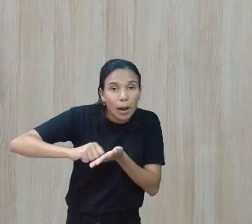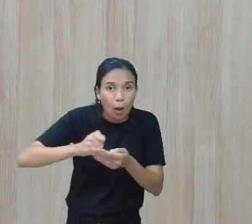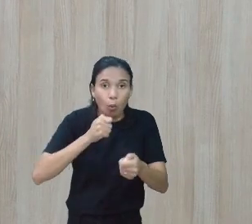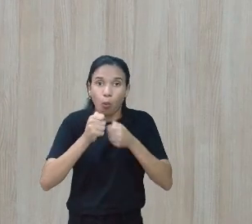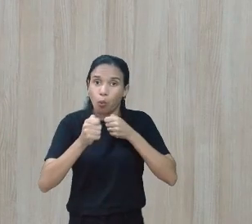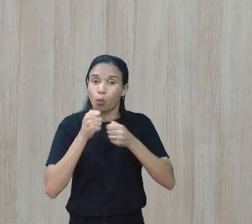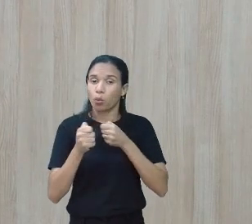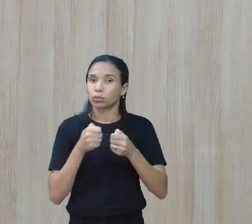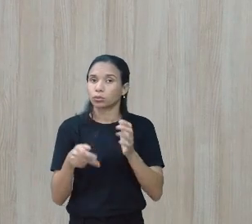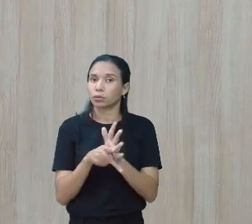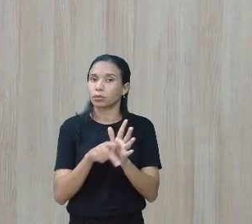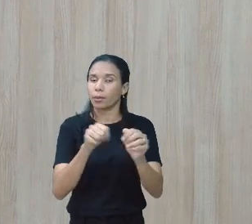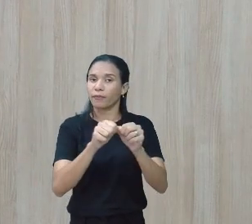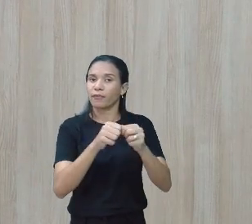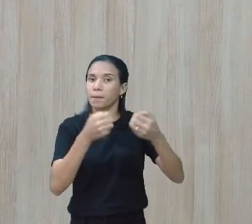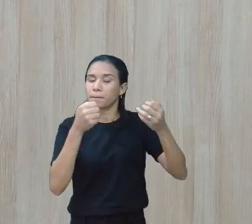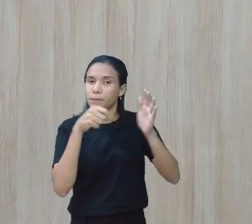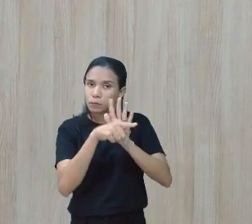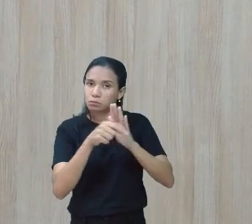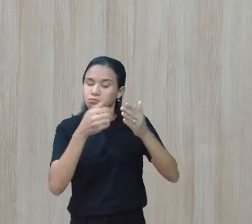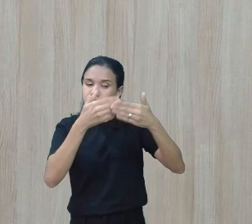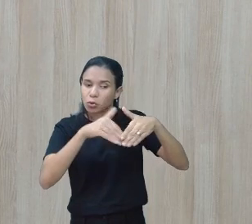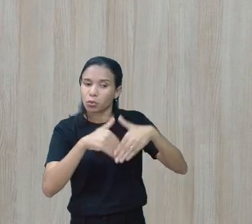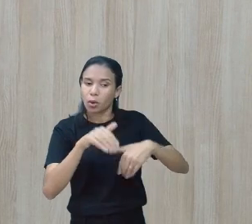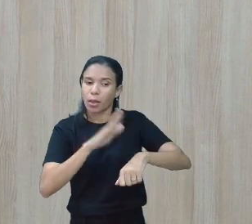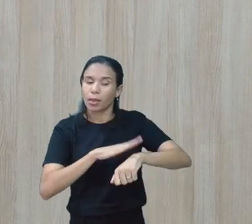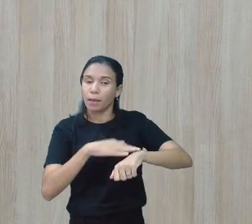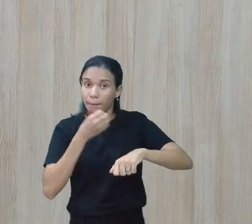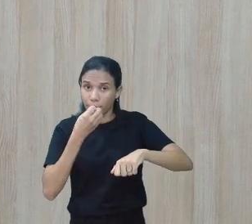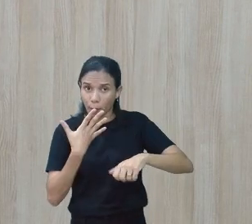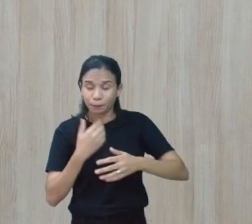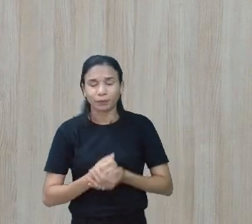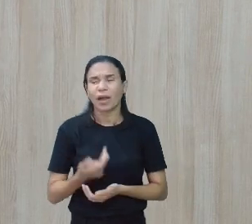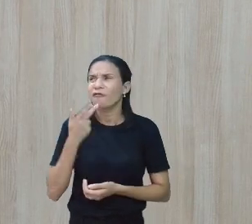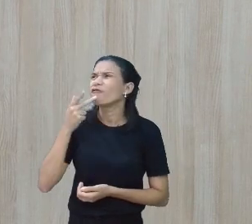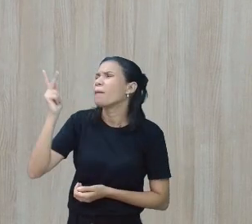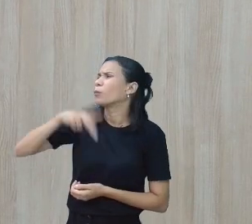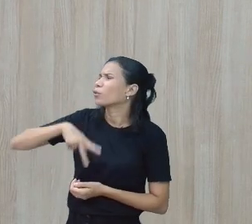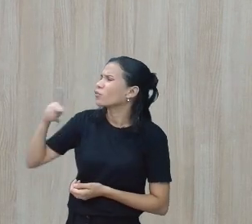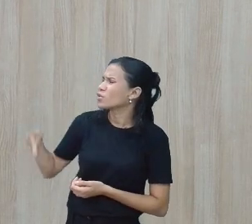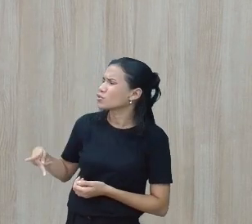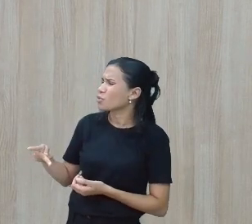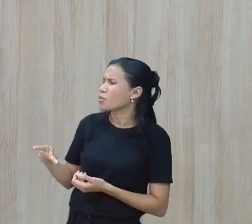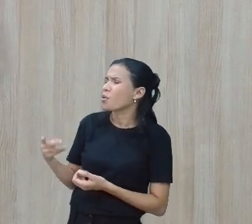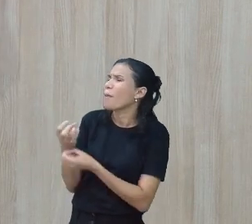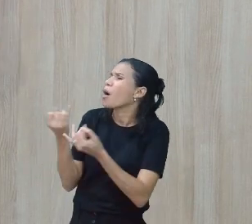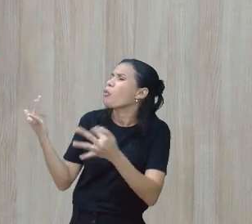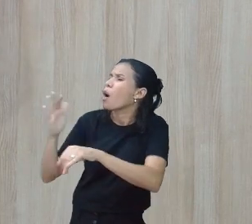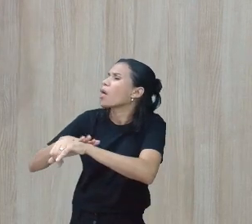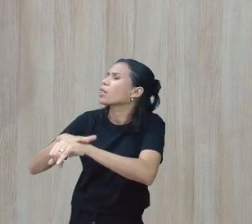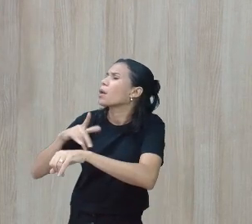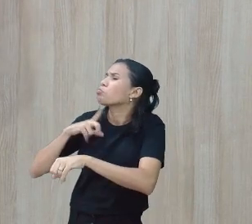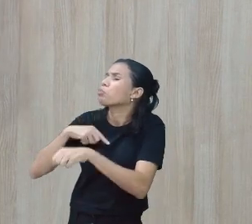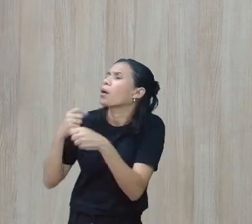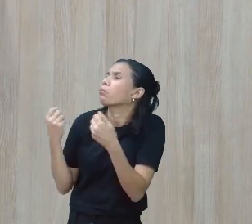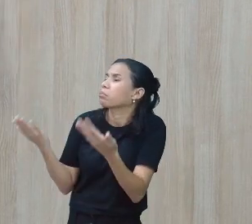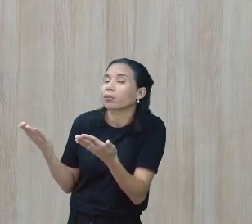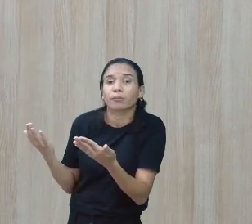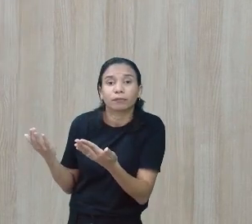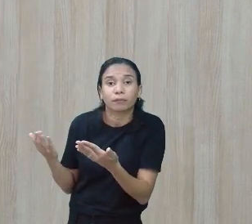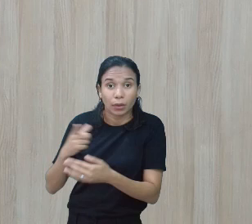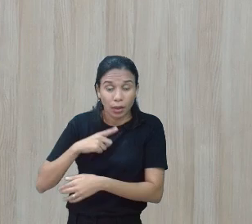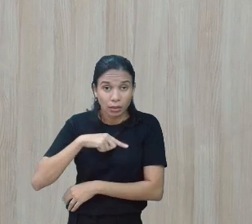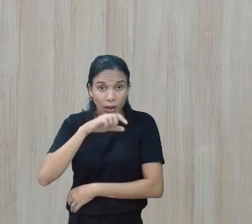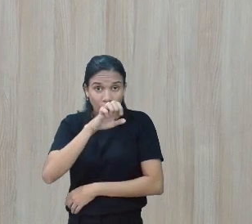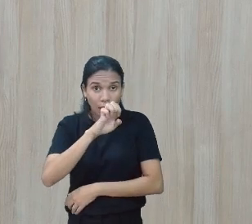de forma para fazer as questões em tempo hábil. Aí você chega para mim e diz, professor, e quanto tempo eu tenho? Na